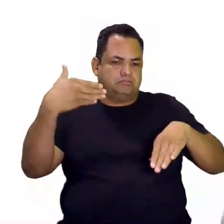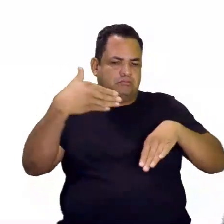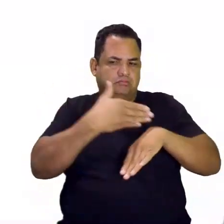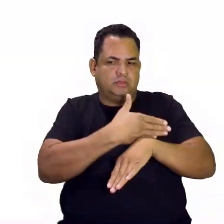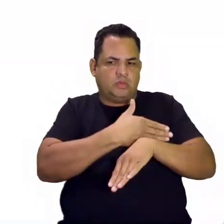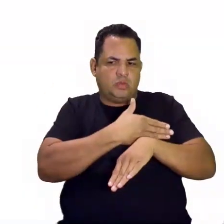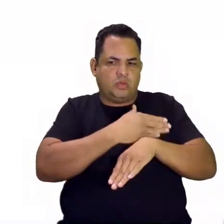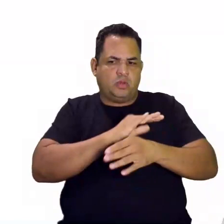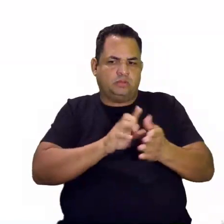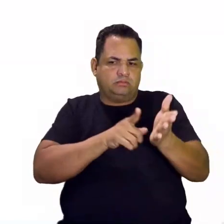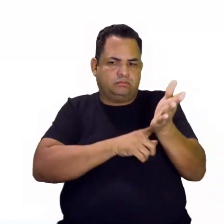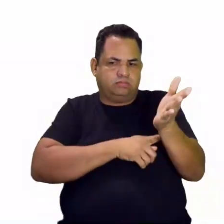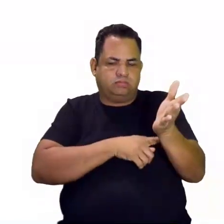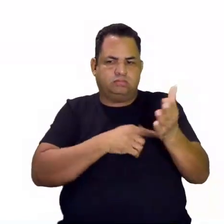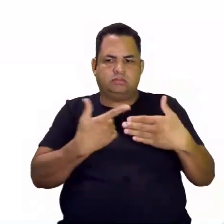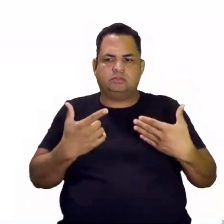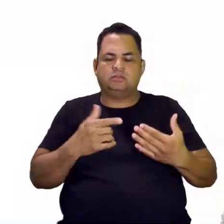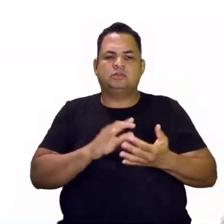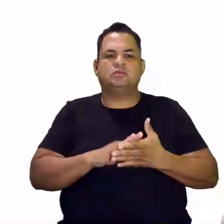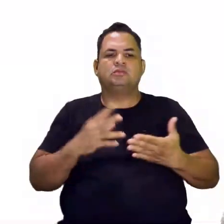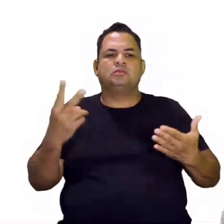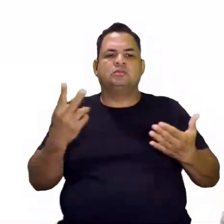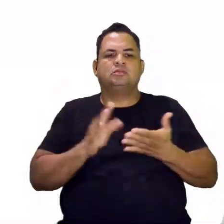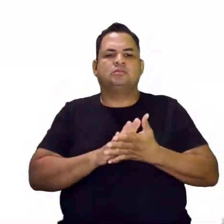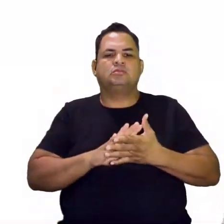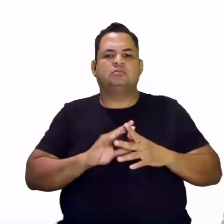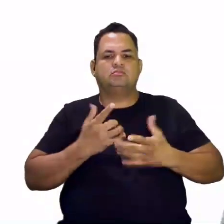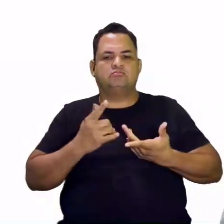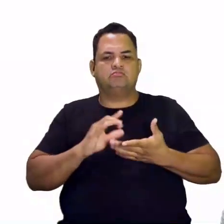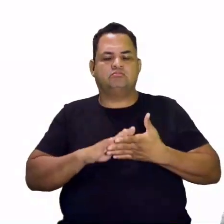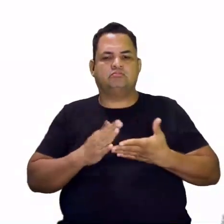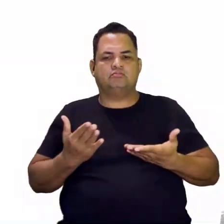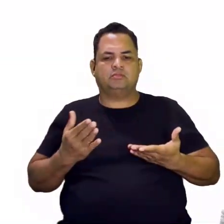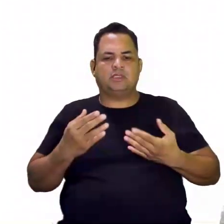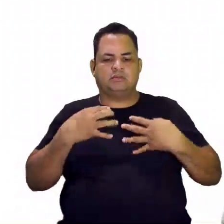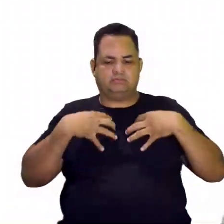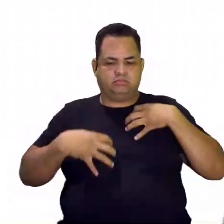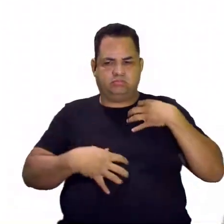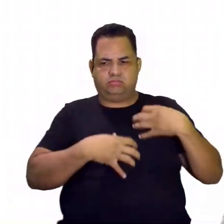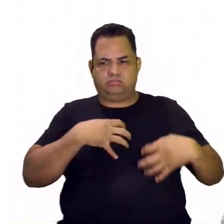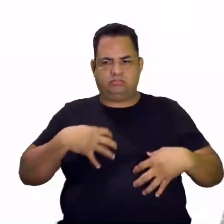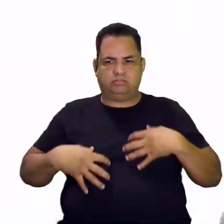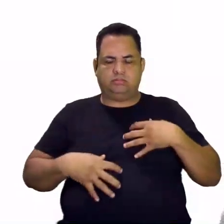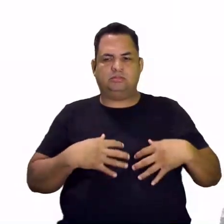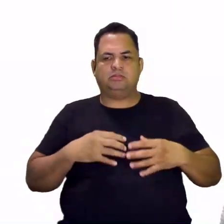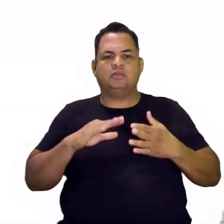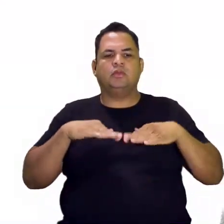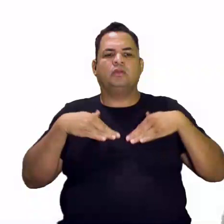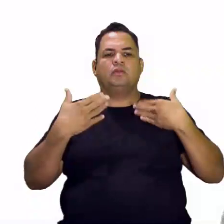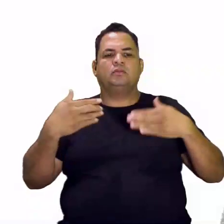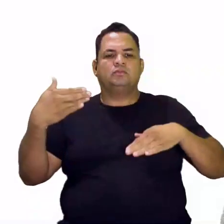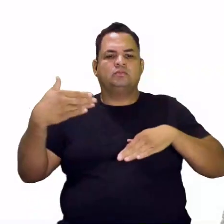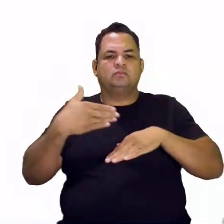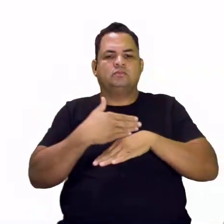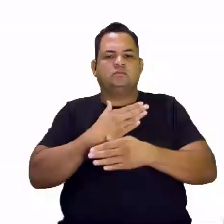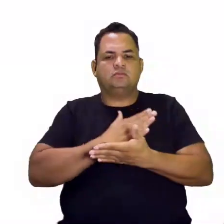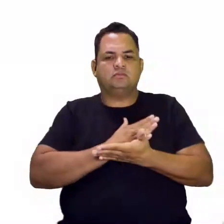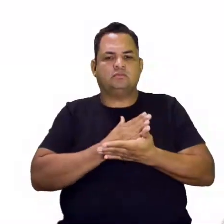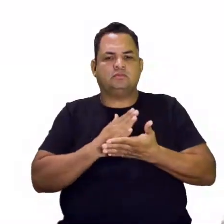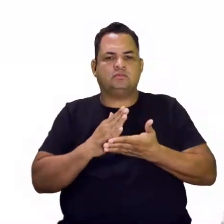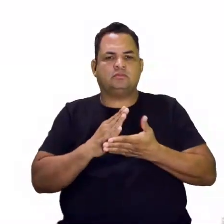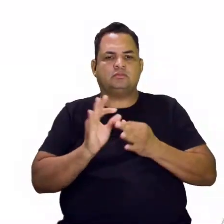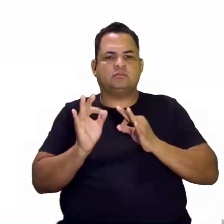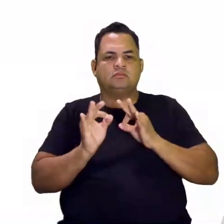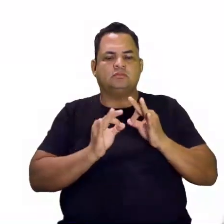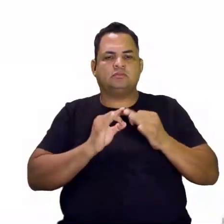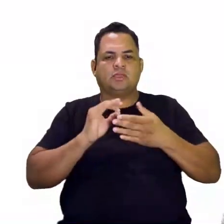entrou ali no sangue, caiu na corrente sanguínea, enfim. A contaminação pode vir de várias situações. mas no momento que ela entra, ela começa